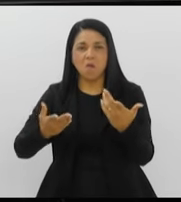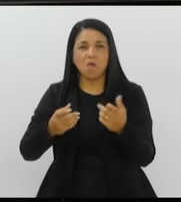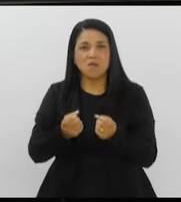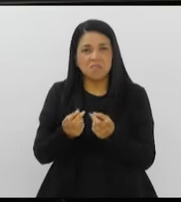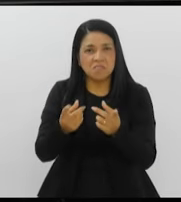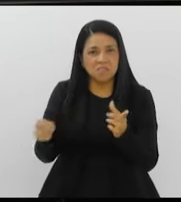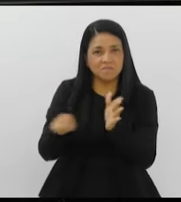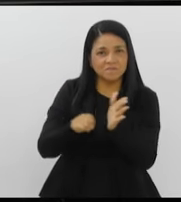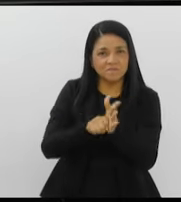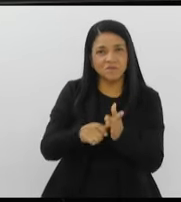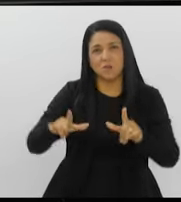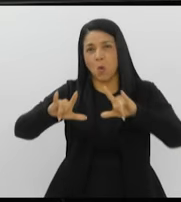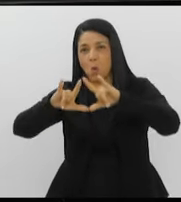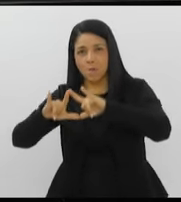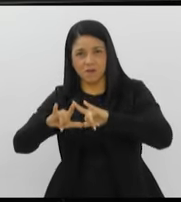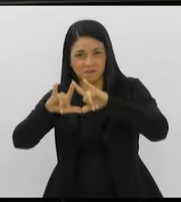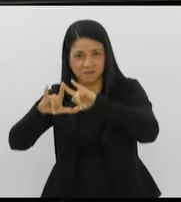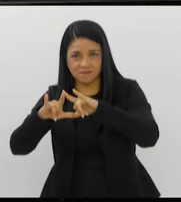por milicianos.